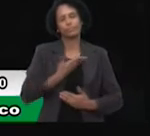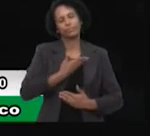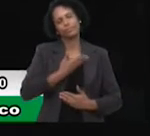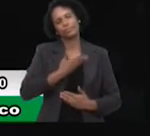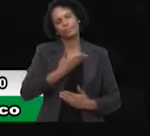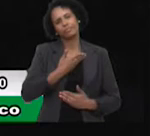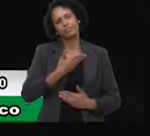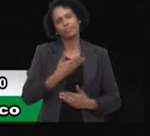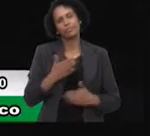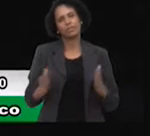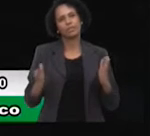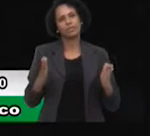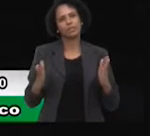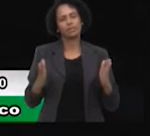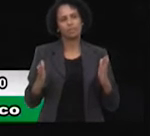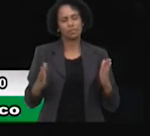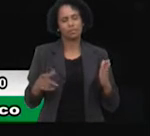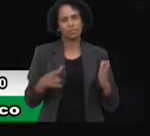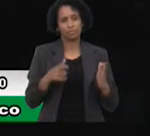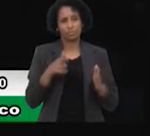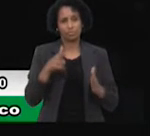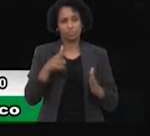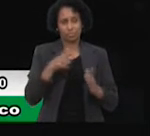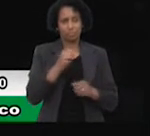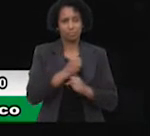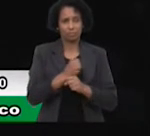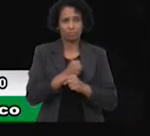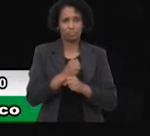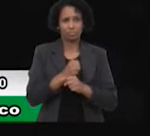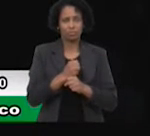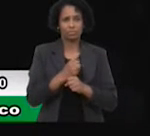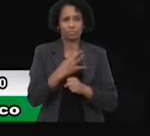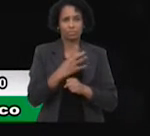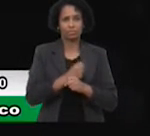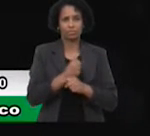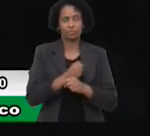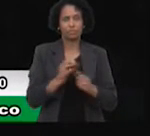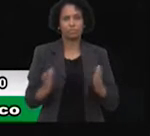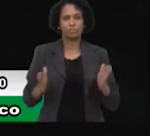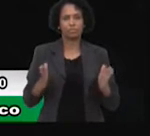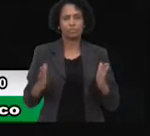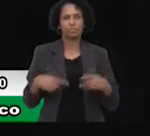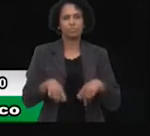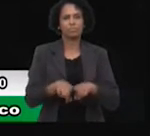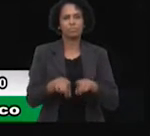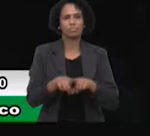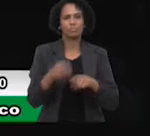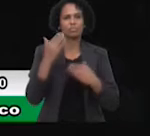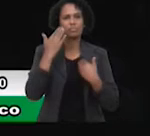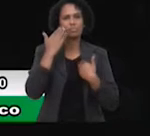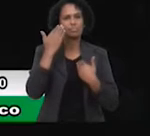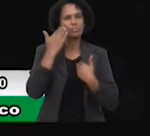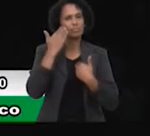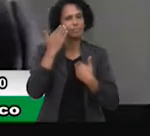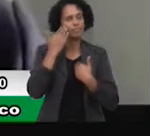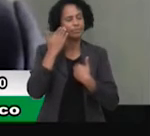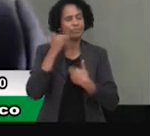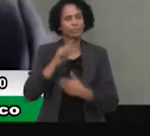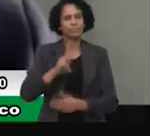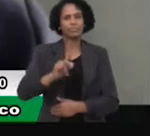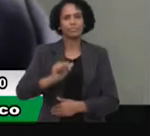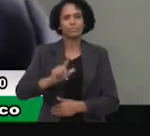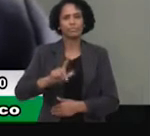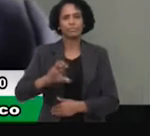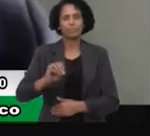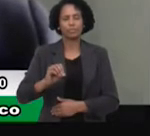legislatura, de outras legislaturas, agradecer os funcionários da casa, da pessoa do Paulo Bim,